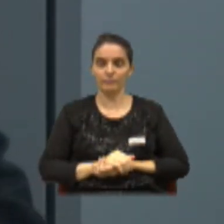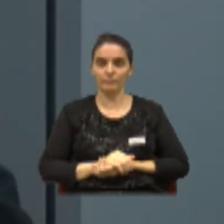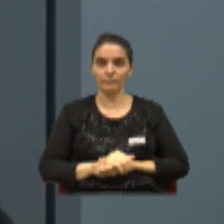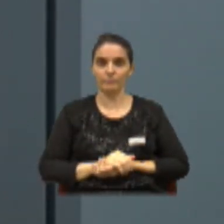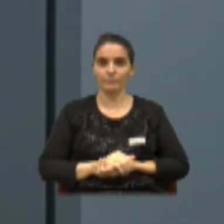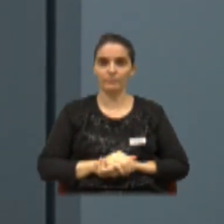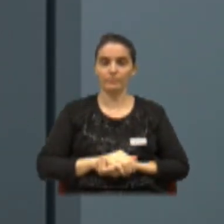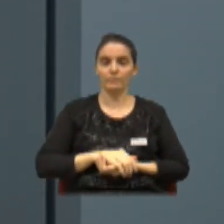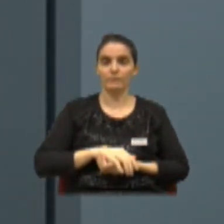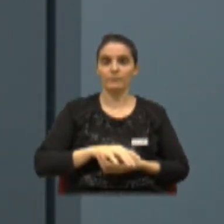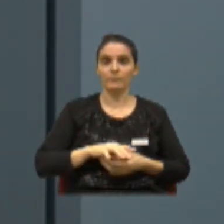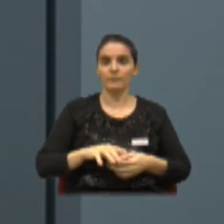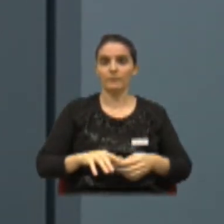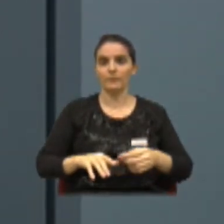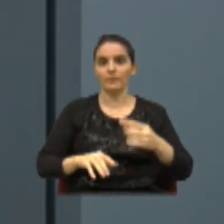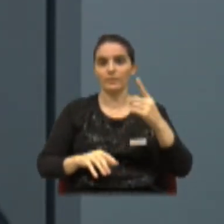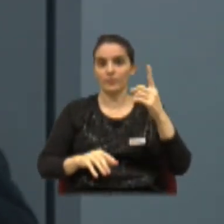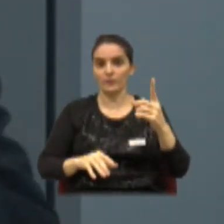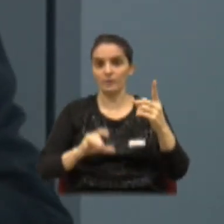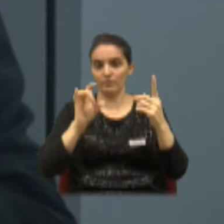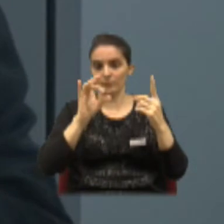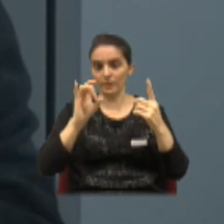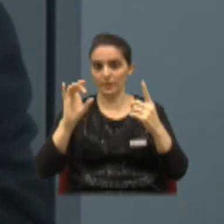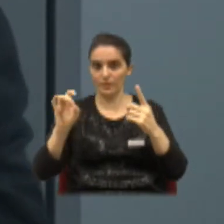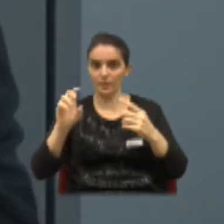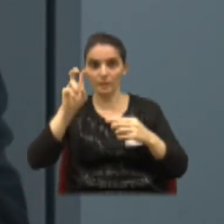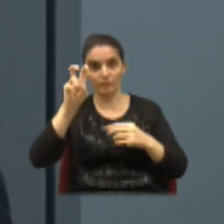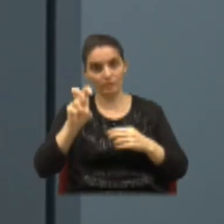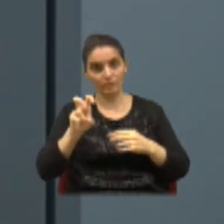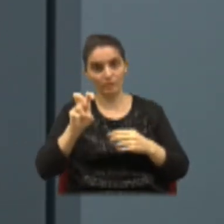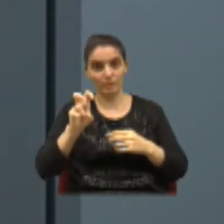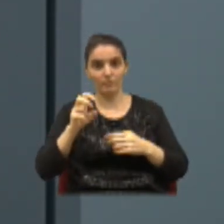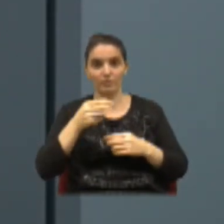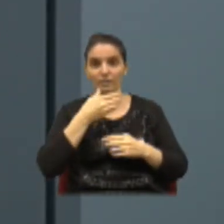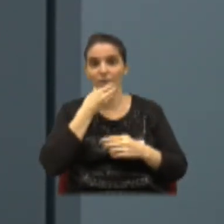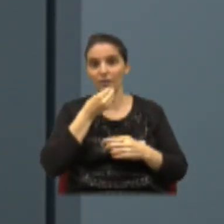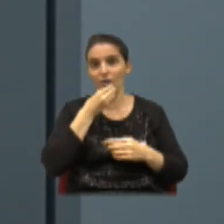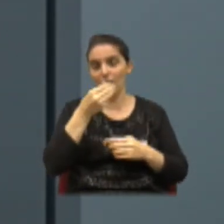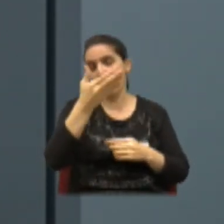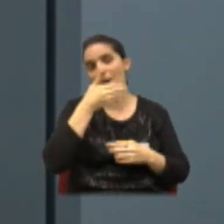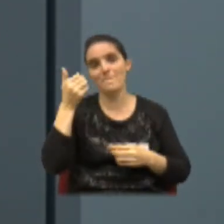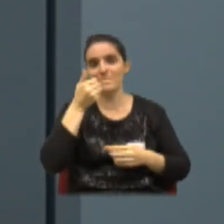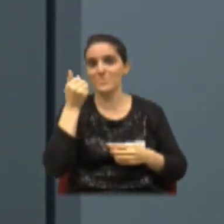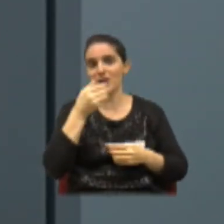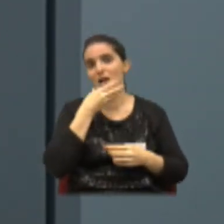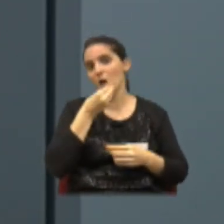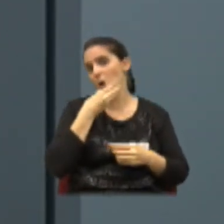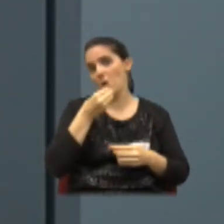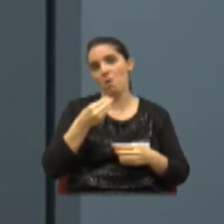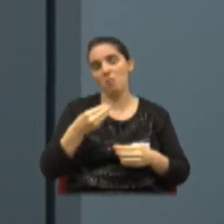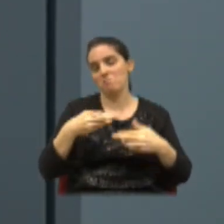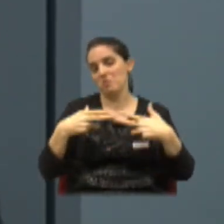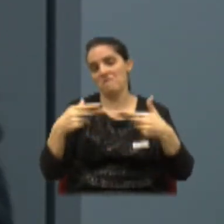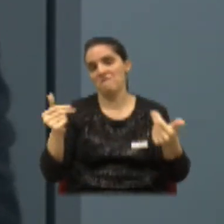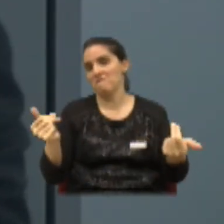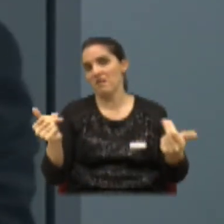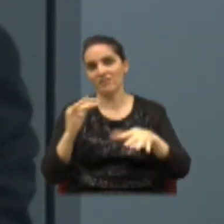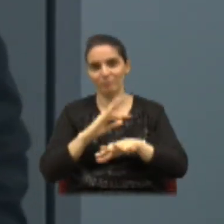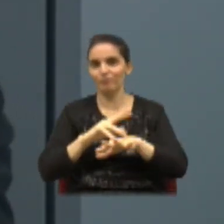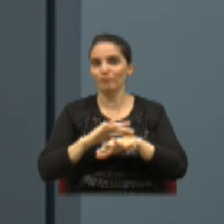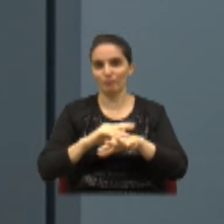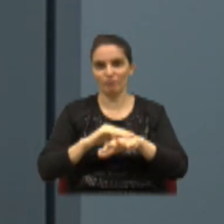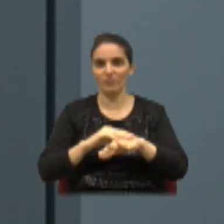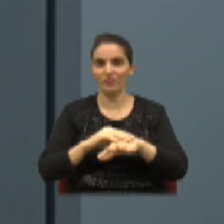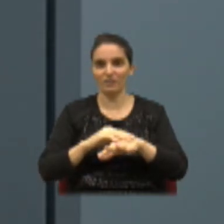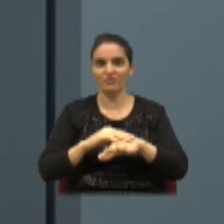né? Aí a importância, graças a Deus, nós somos homens nessa hora, né? Andropausa, menopausa. Mas, olha, parabéns, viu? Mais